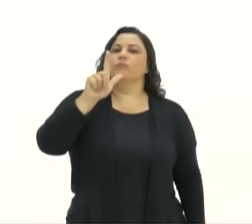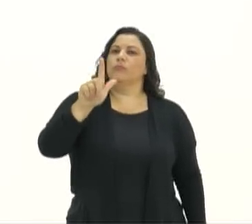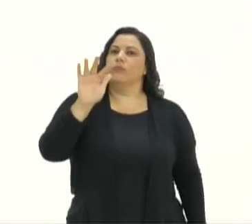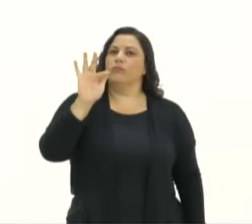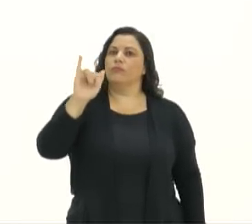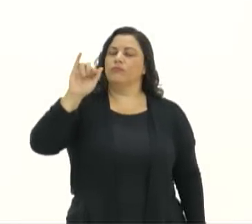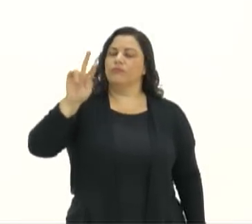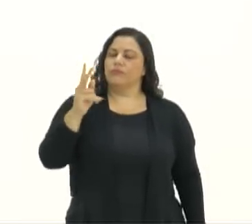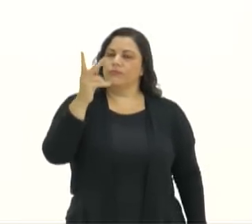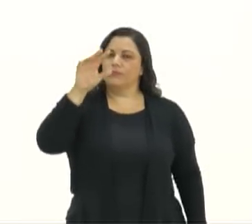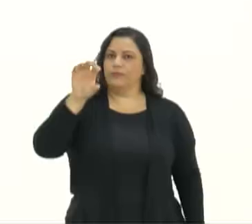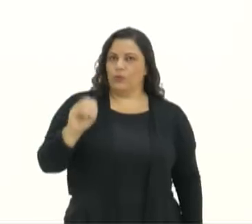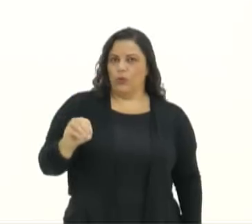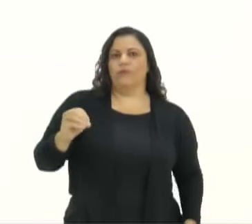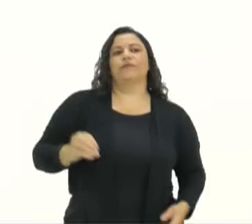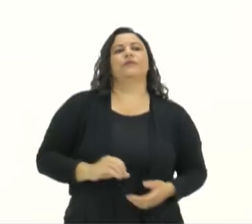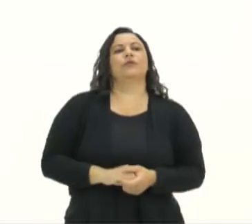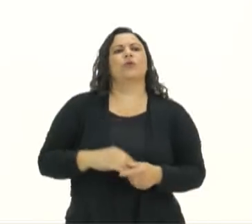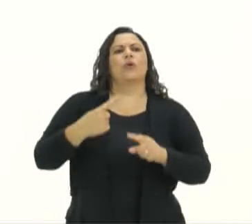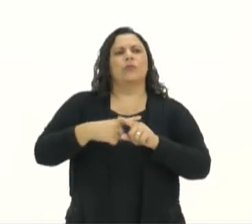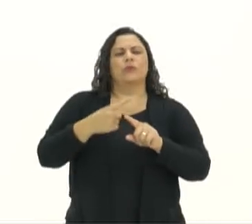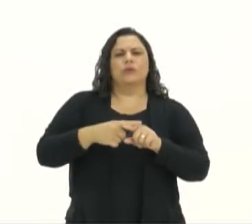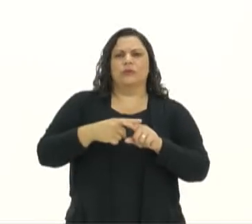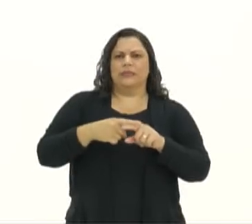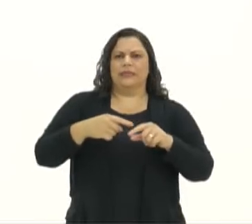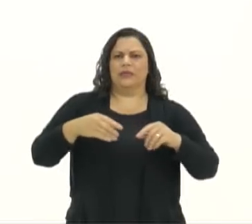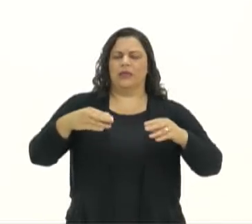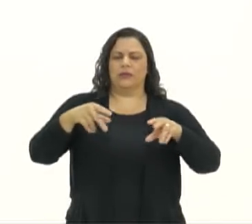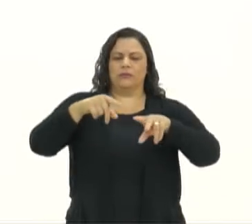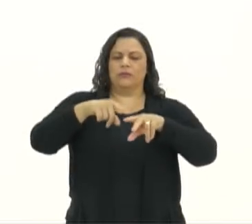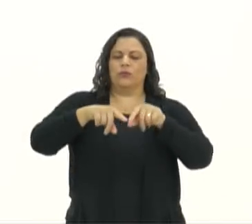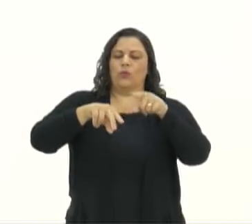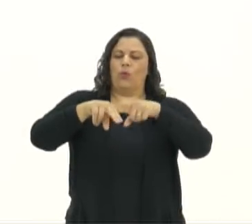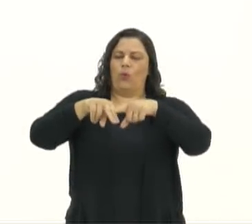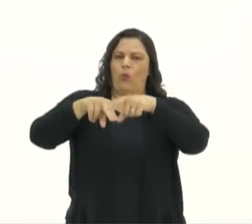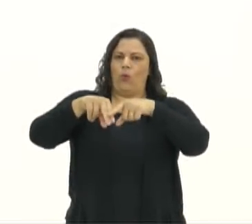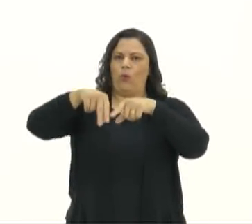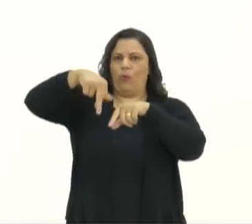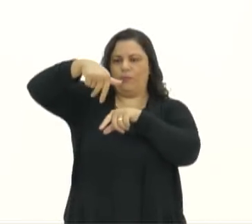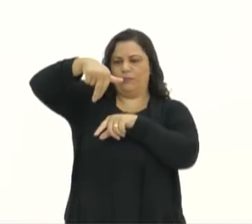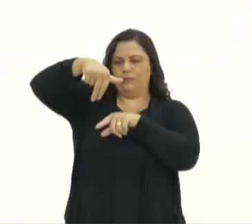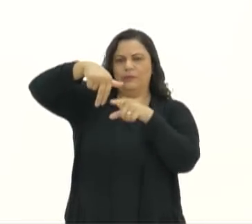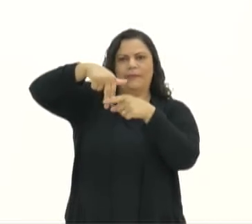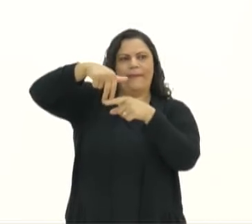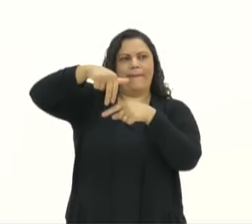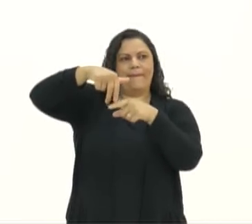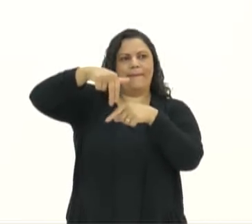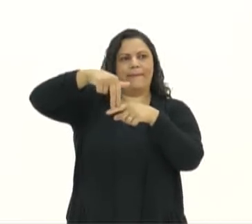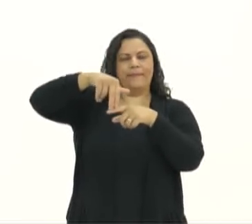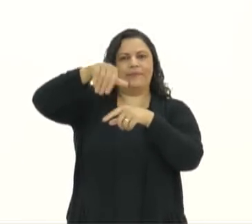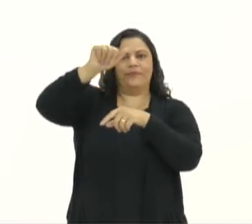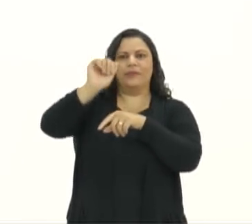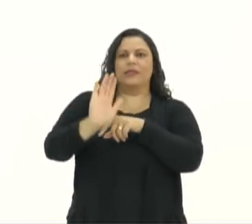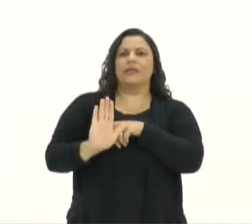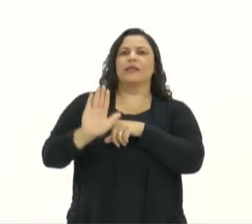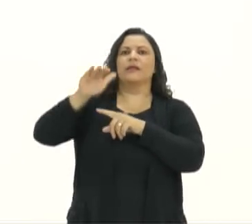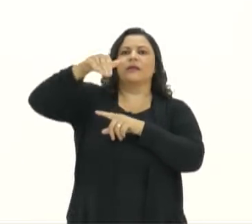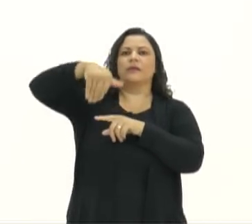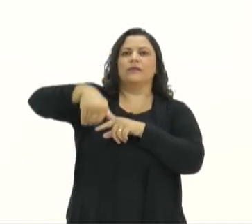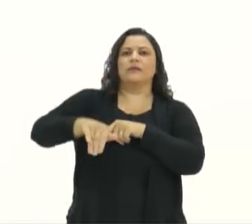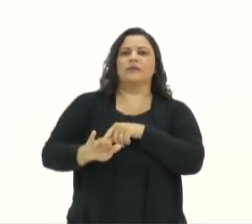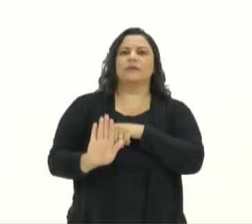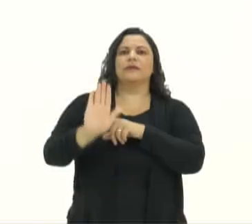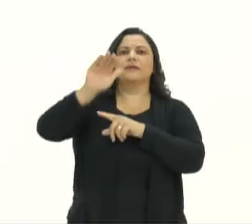com o corpo, principalmente com os pés e com o tronco, parece o movimento do golfinho quando nada, né? É a